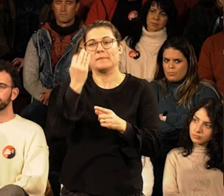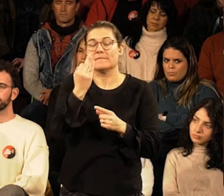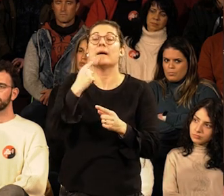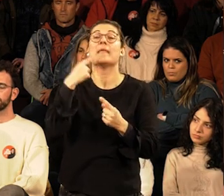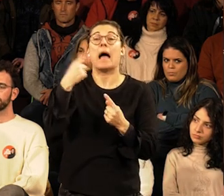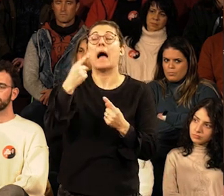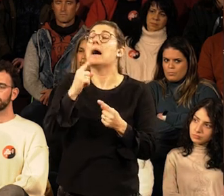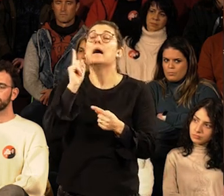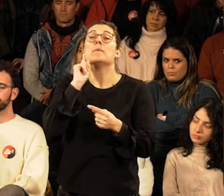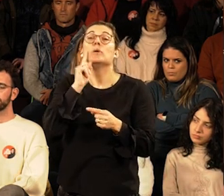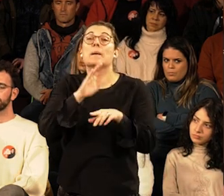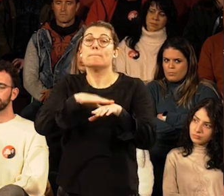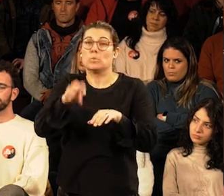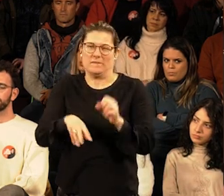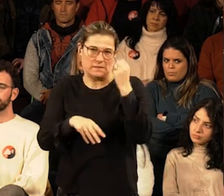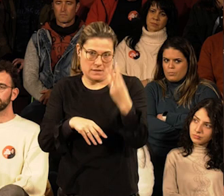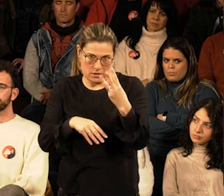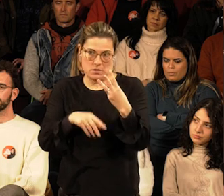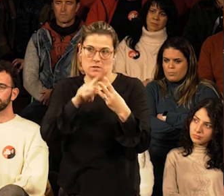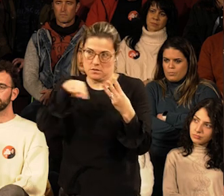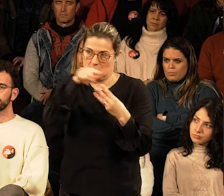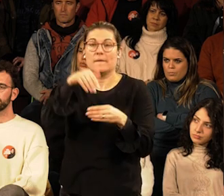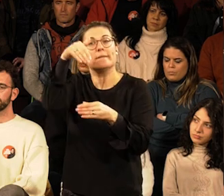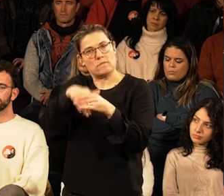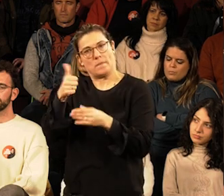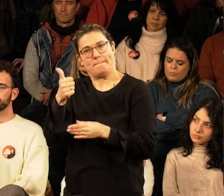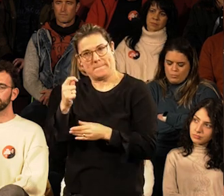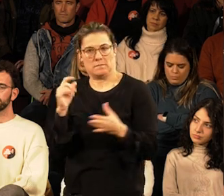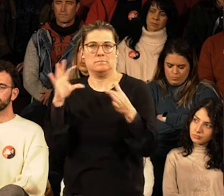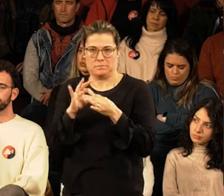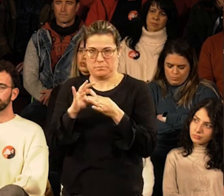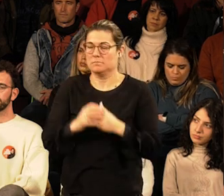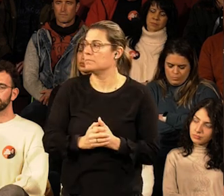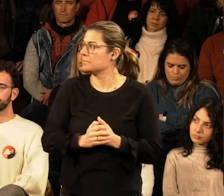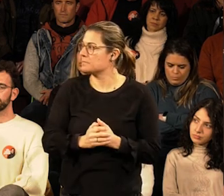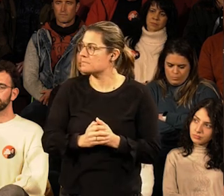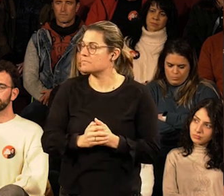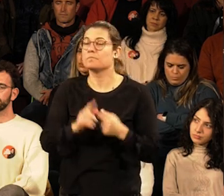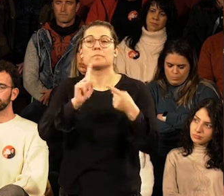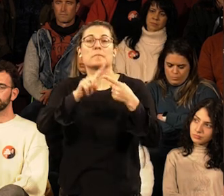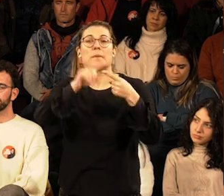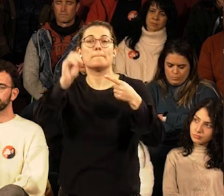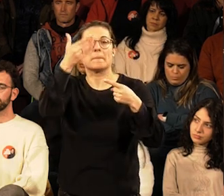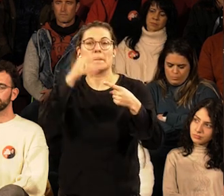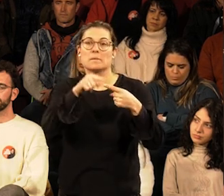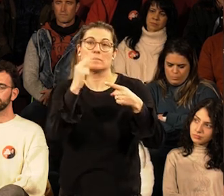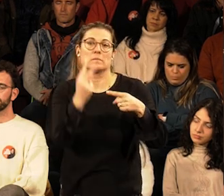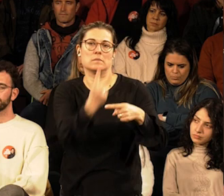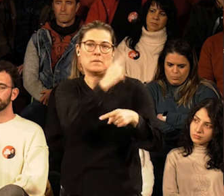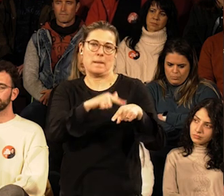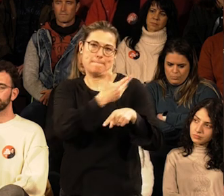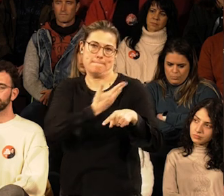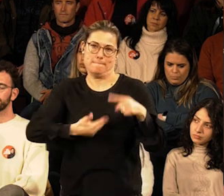razões importantes para se fotar no bloco de esquerda A primeira é o